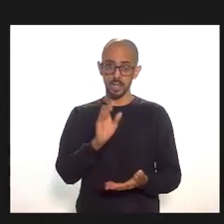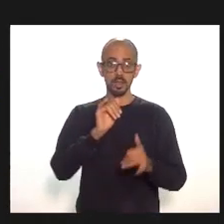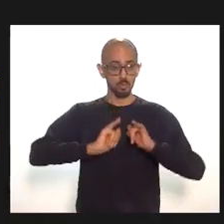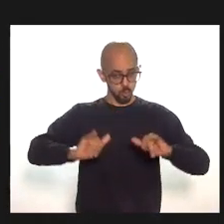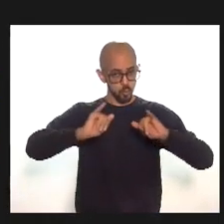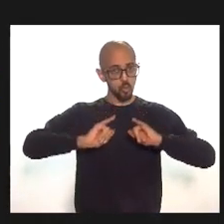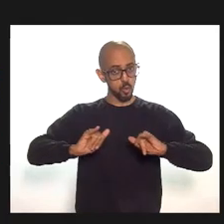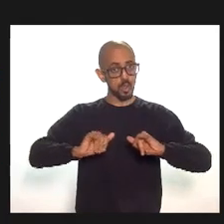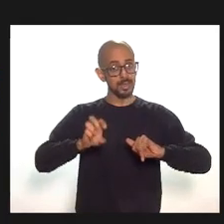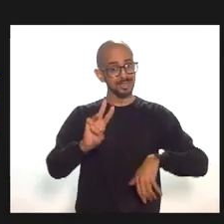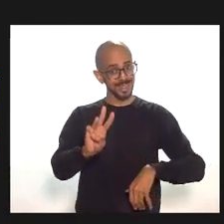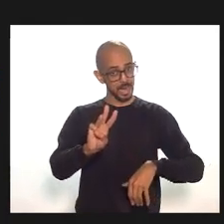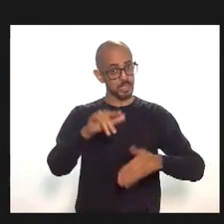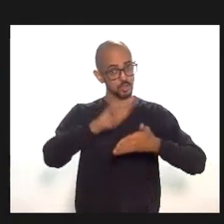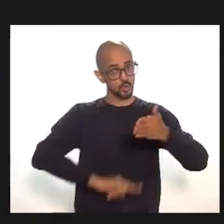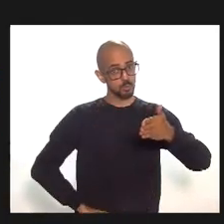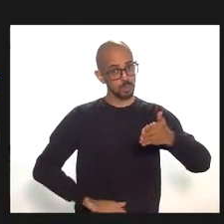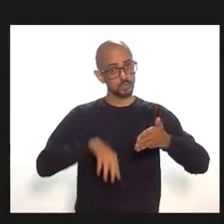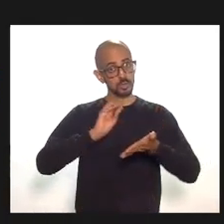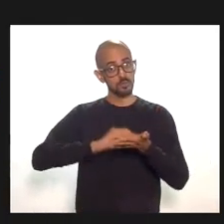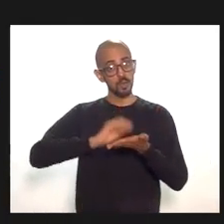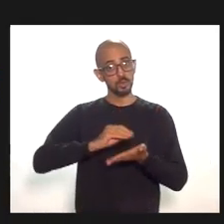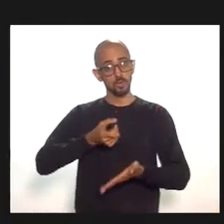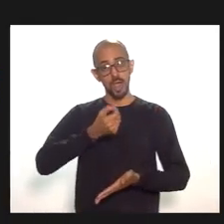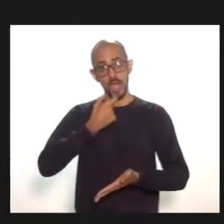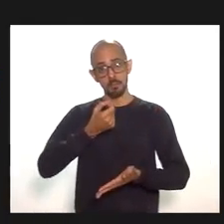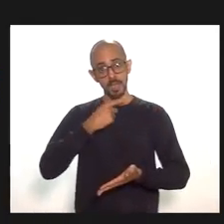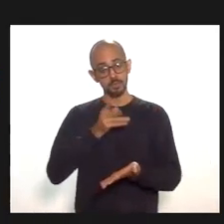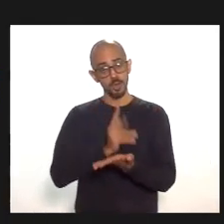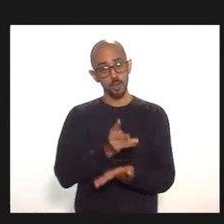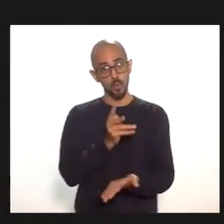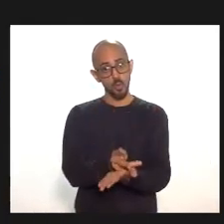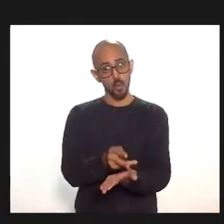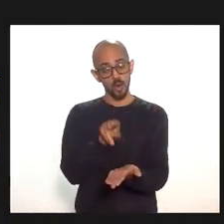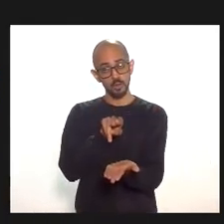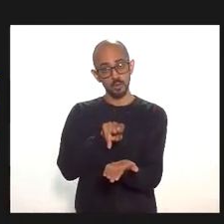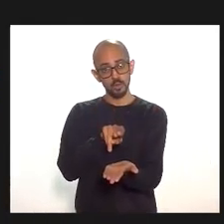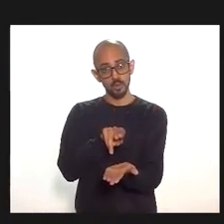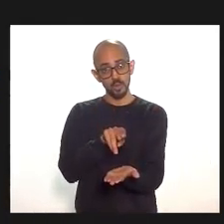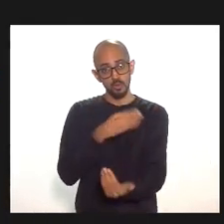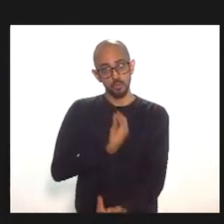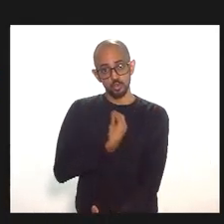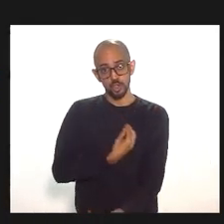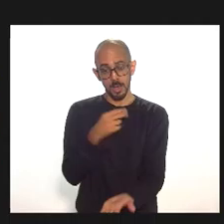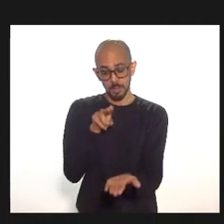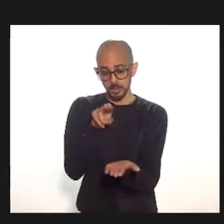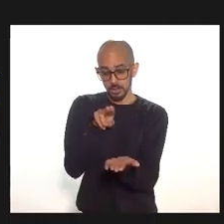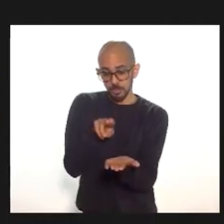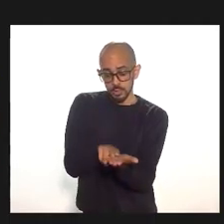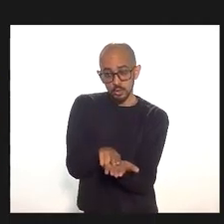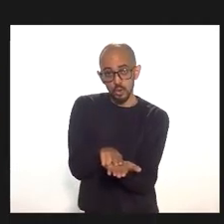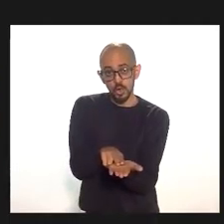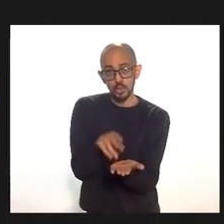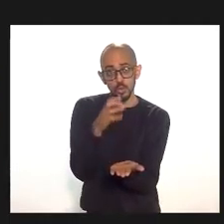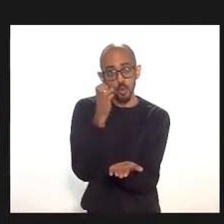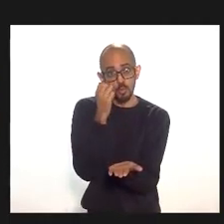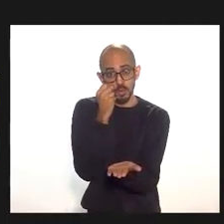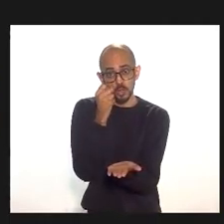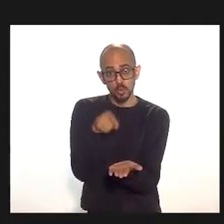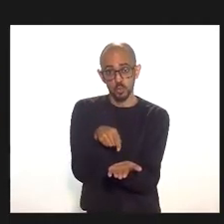comunicados afirmando de que estão faltando medicamentos para garantir o funcionamento dos leitos atualmente existentes.